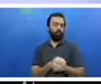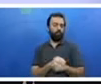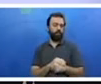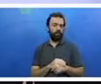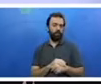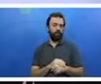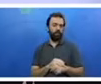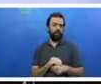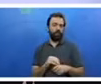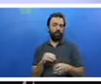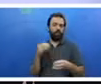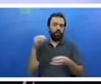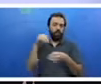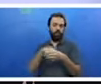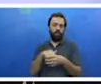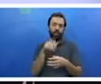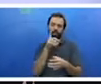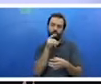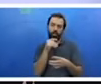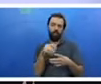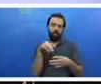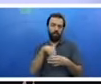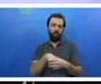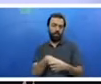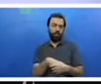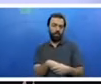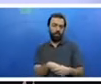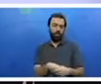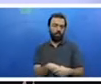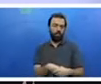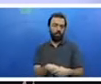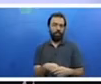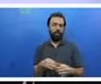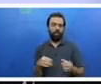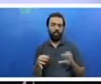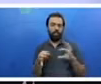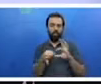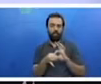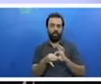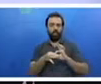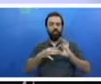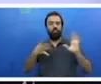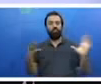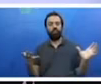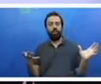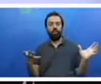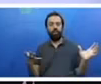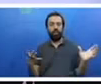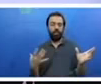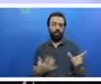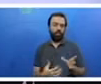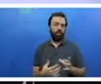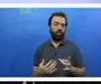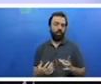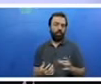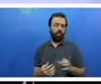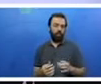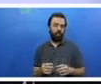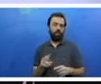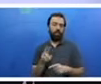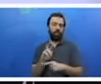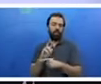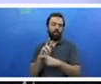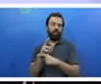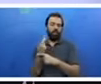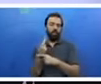adicionamos o HCl em água, a ligação covalente entre o hidrogênio e o cloro se rompe, de modo que o